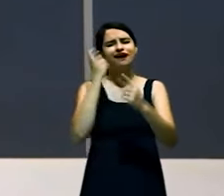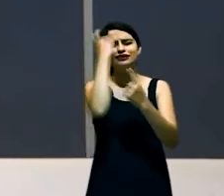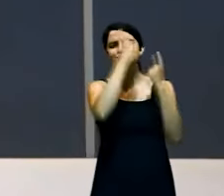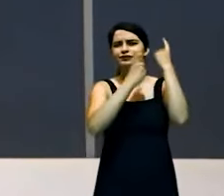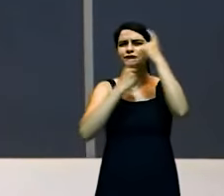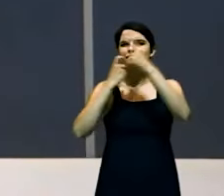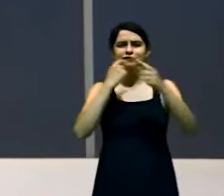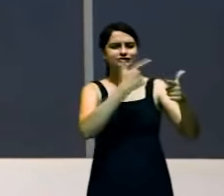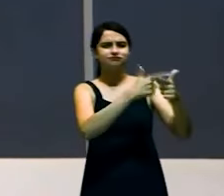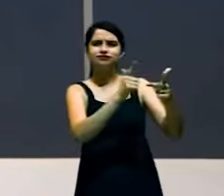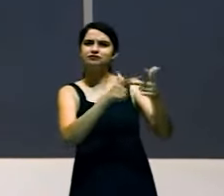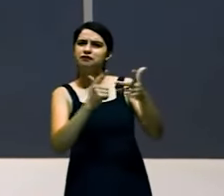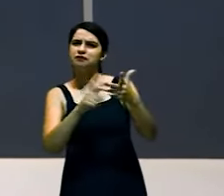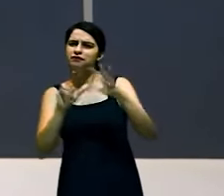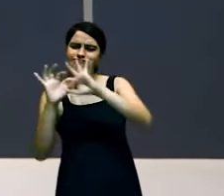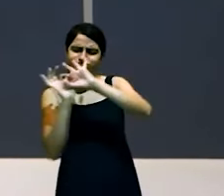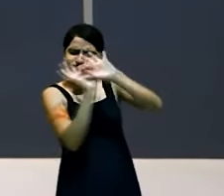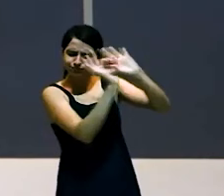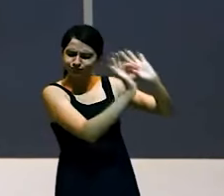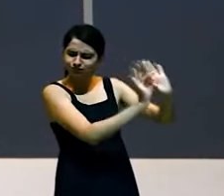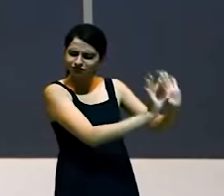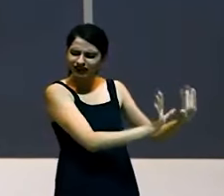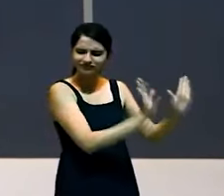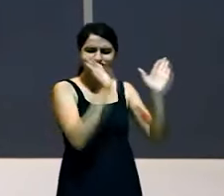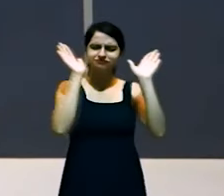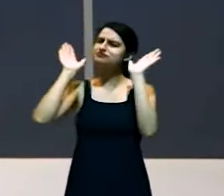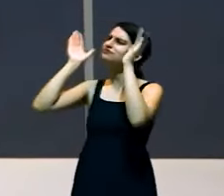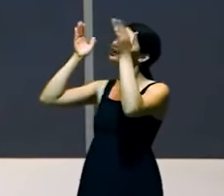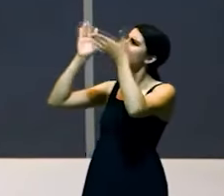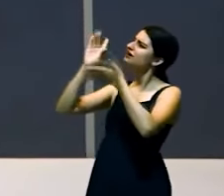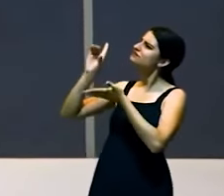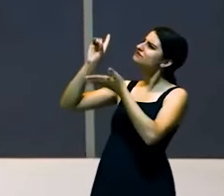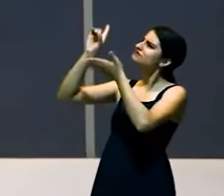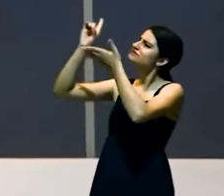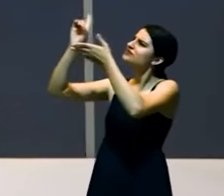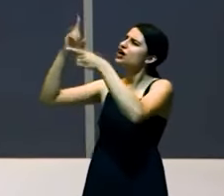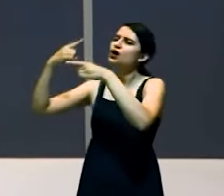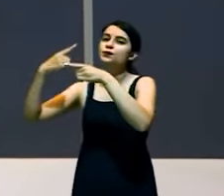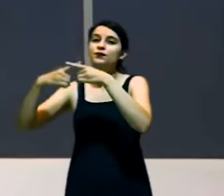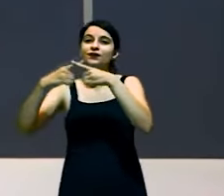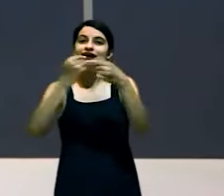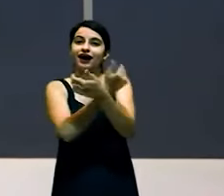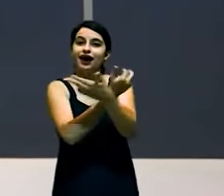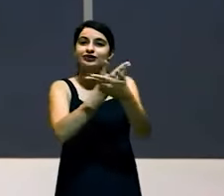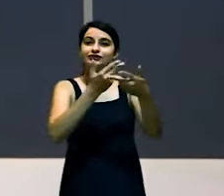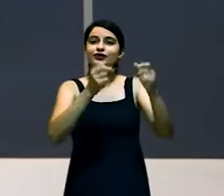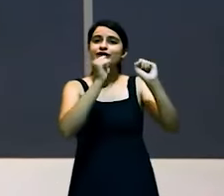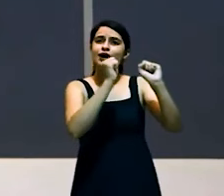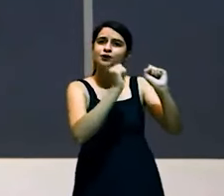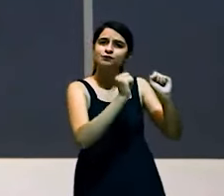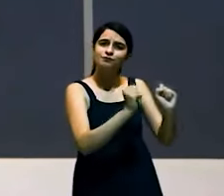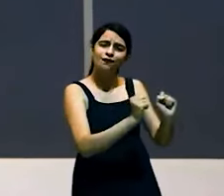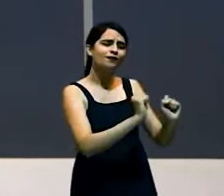e priorizar o Senhor, porque o importante pode ser resolvido depois de estar